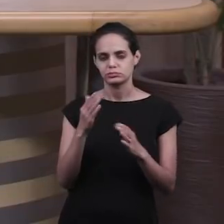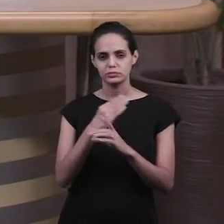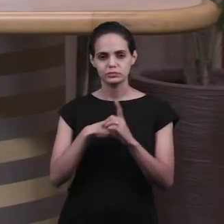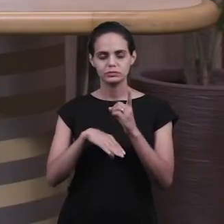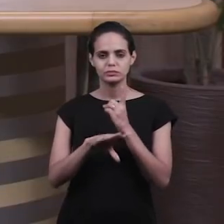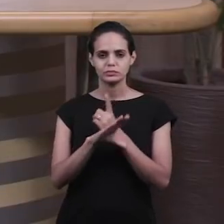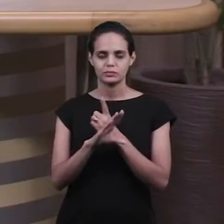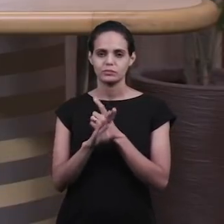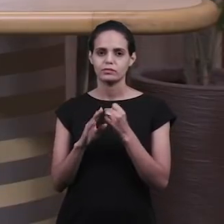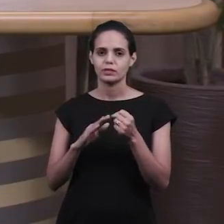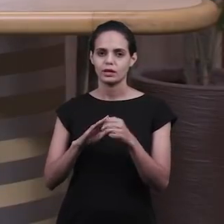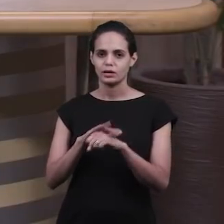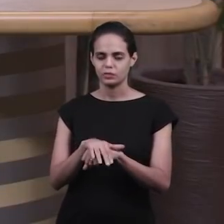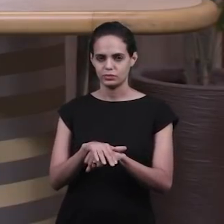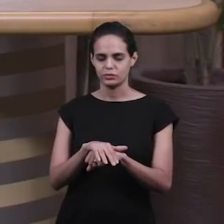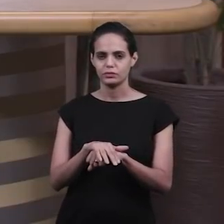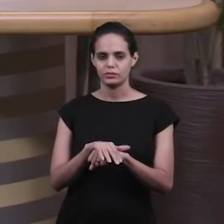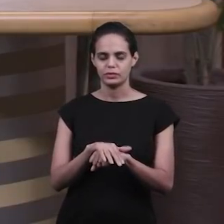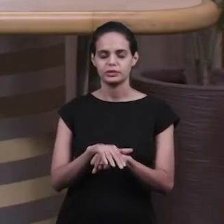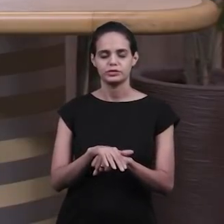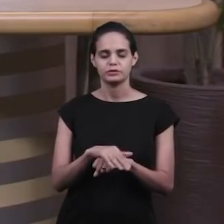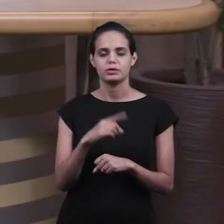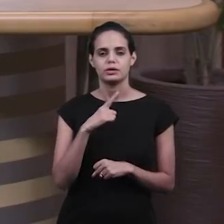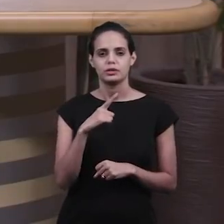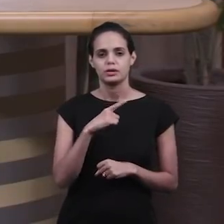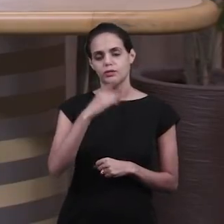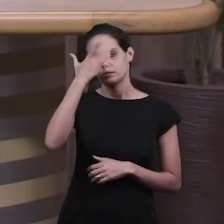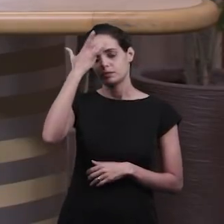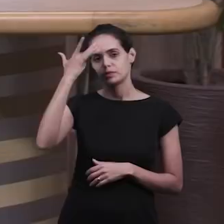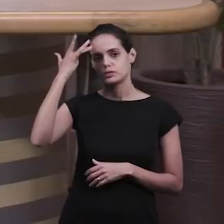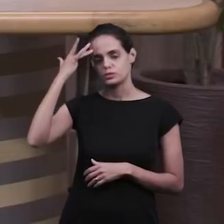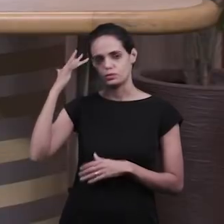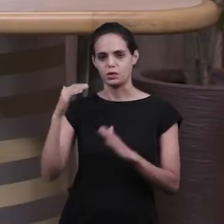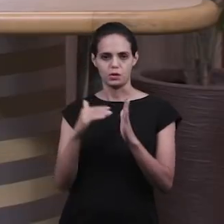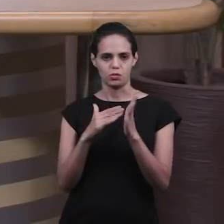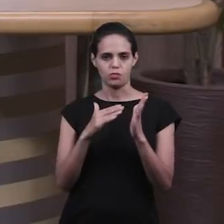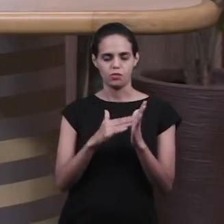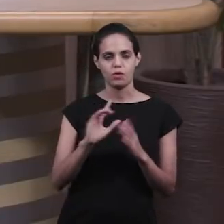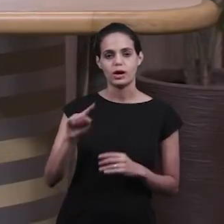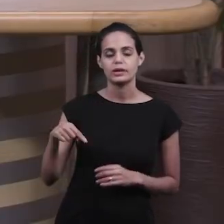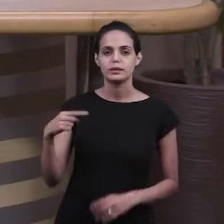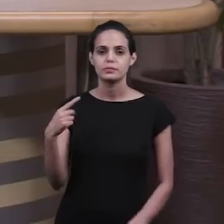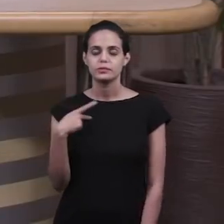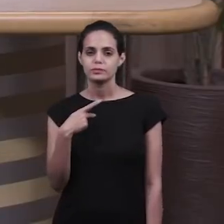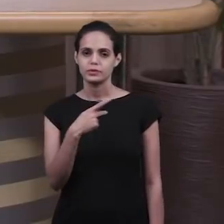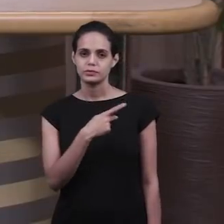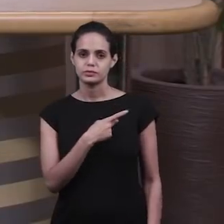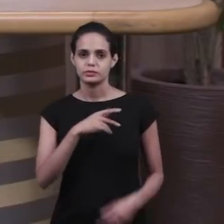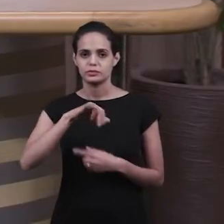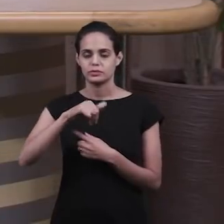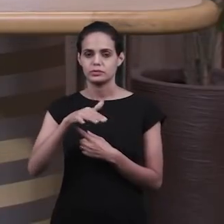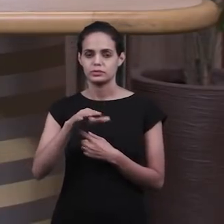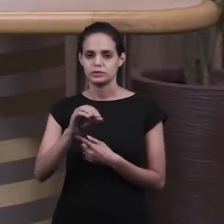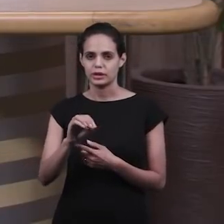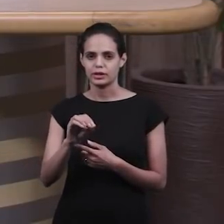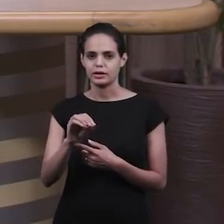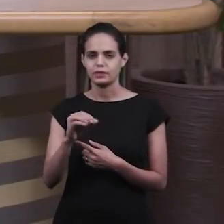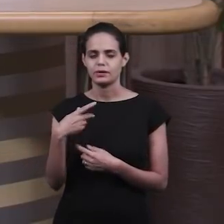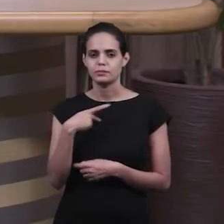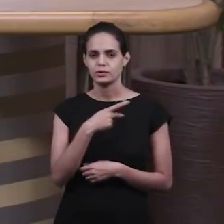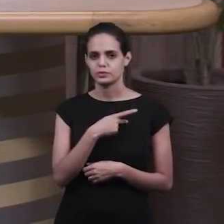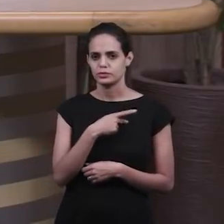tal, o pessoal alguém fez a parte inicial, e o Jairo foi pregar. Já te orientou, Jairo, ter cuidado, papai vai